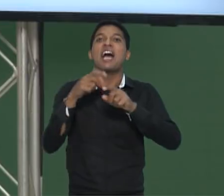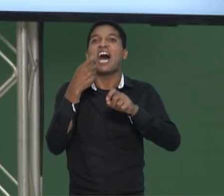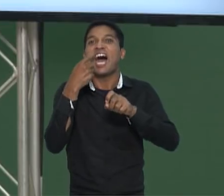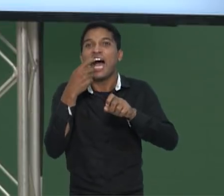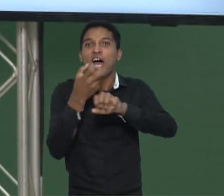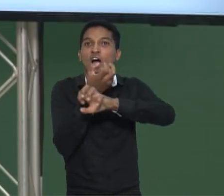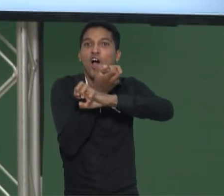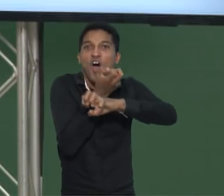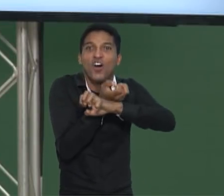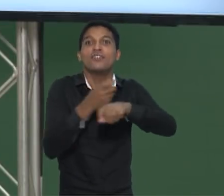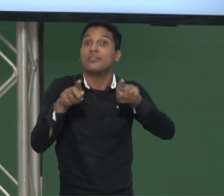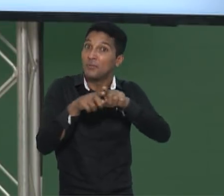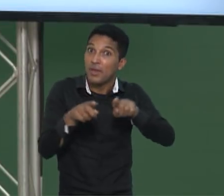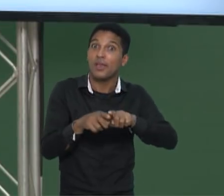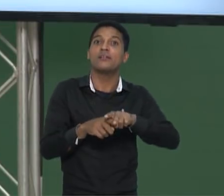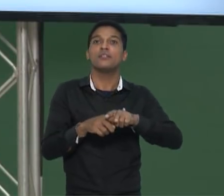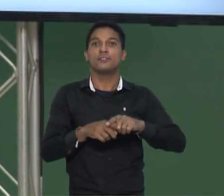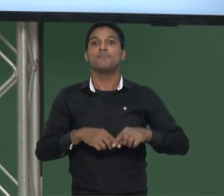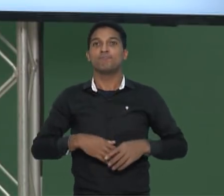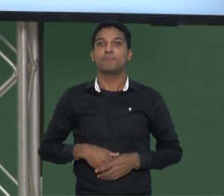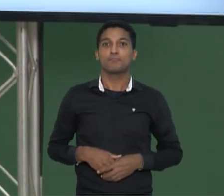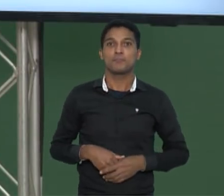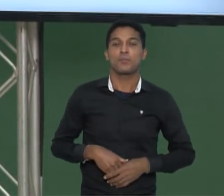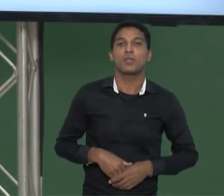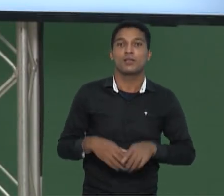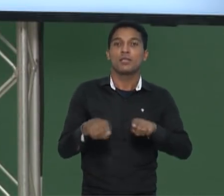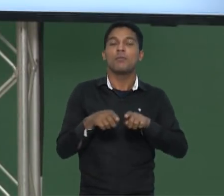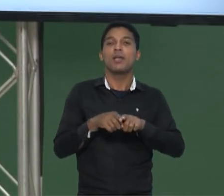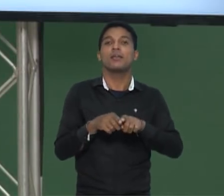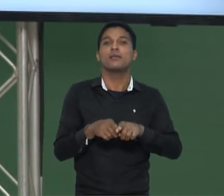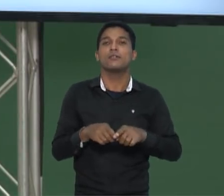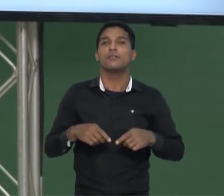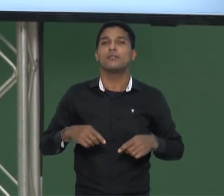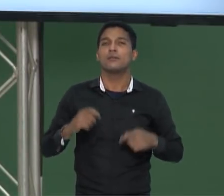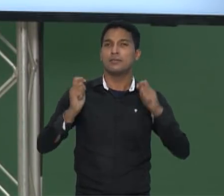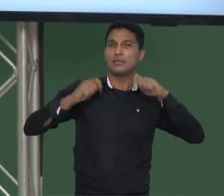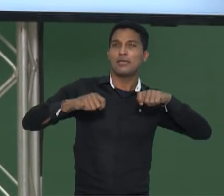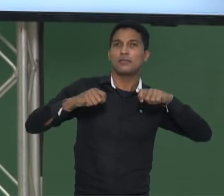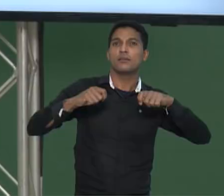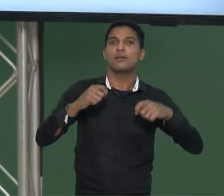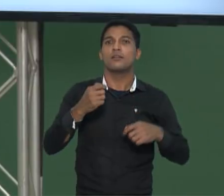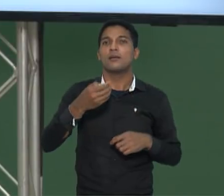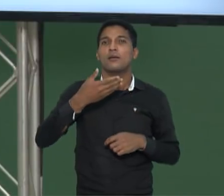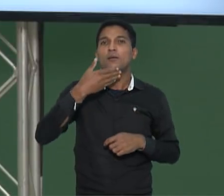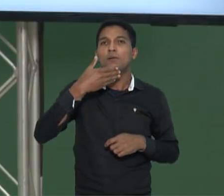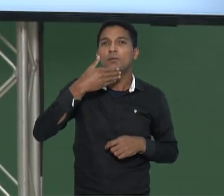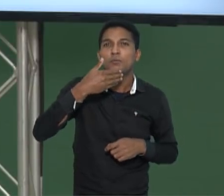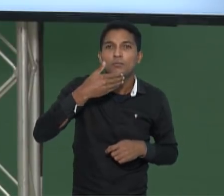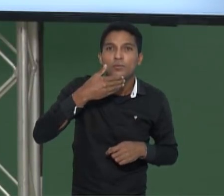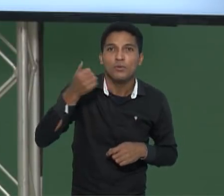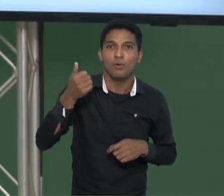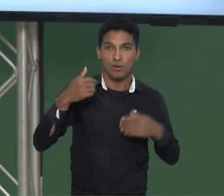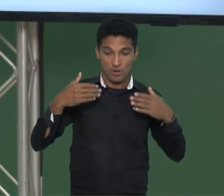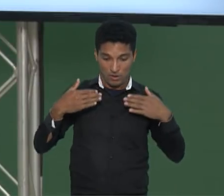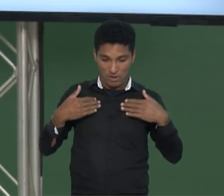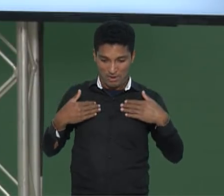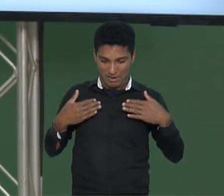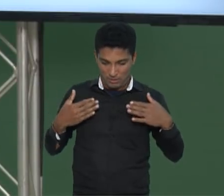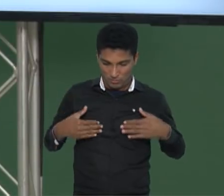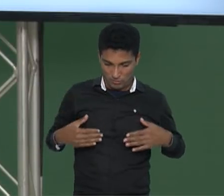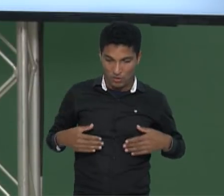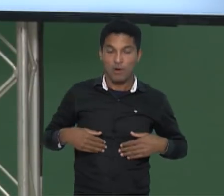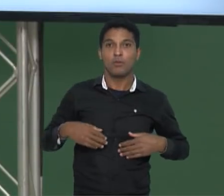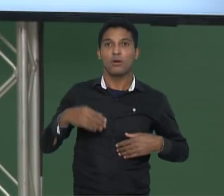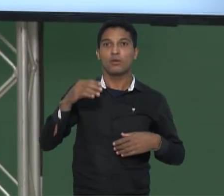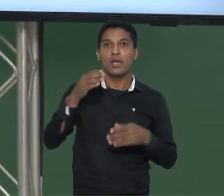Isso tem a ver também com a melhora da minha consciência corporal. Se eu tenho mais consciência do meu corpo, eu vou melhorar o meu equilíbrio.